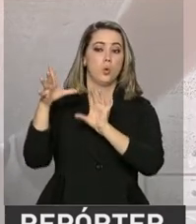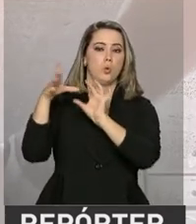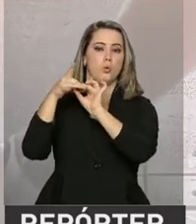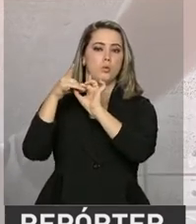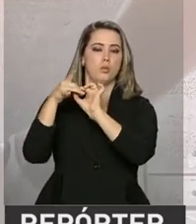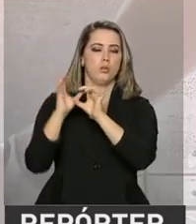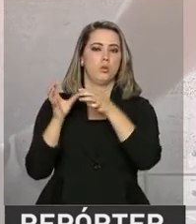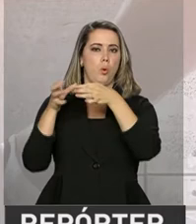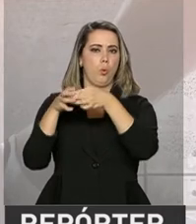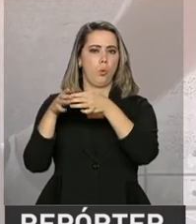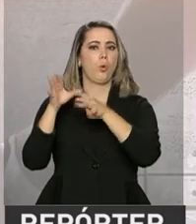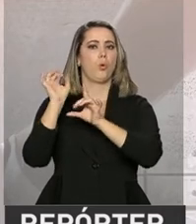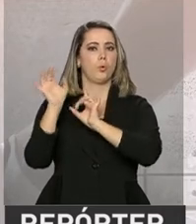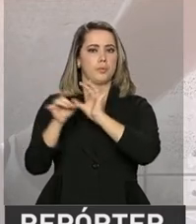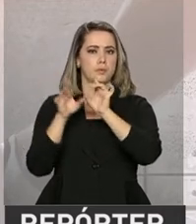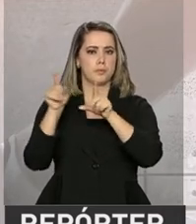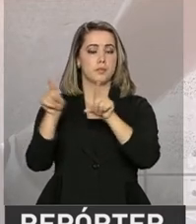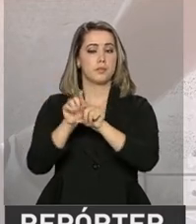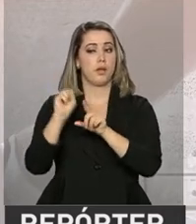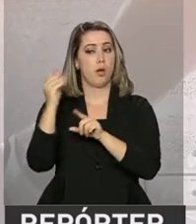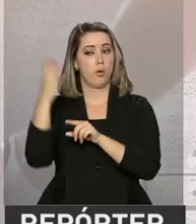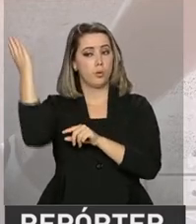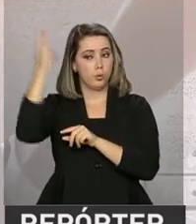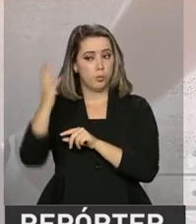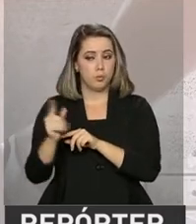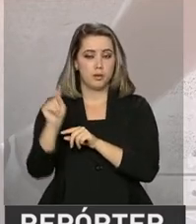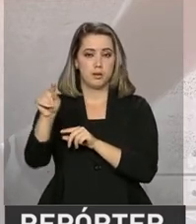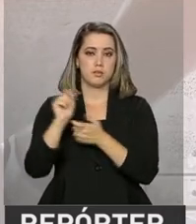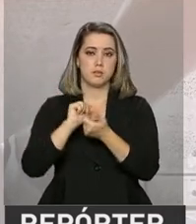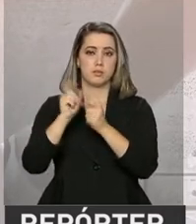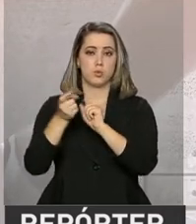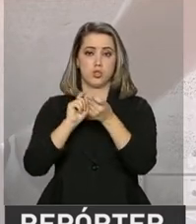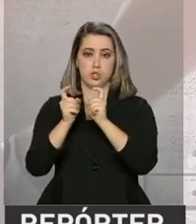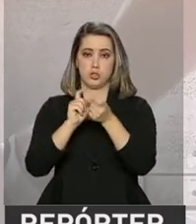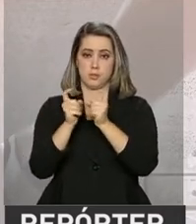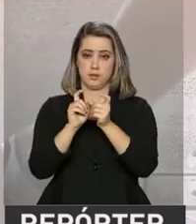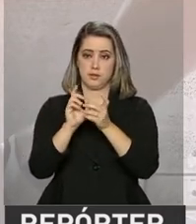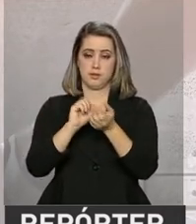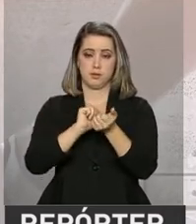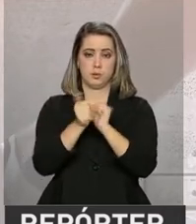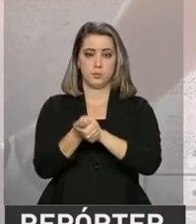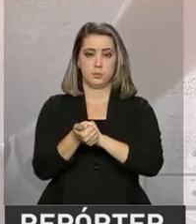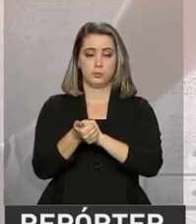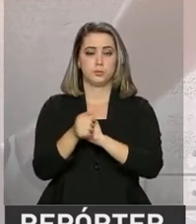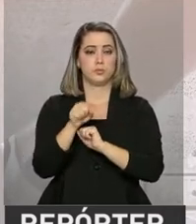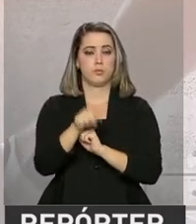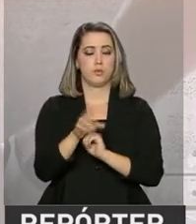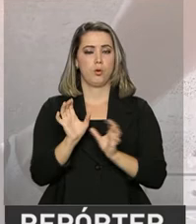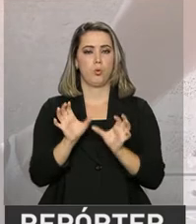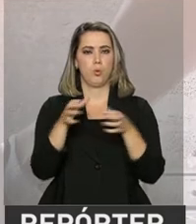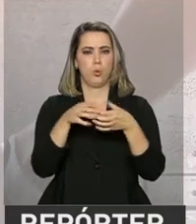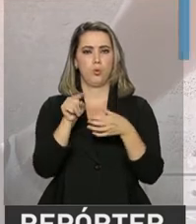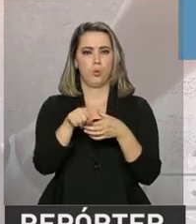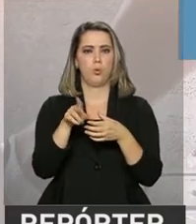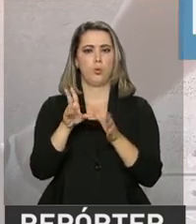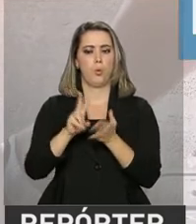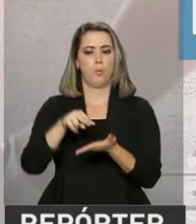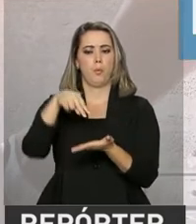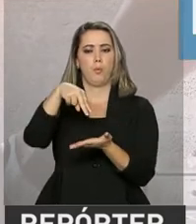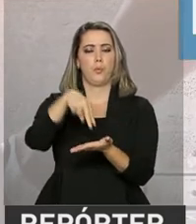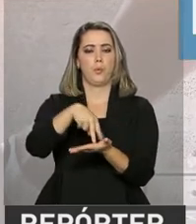ou alguma entidade nacional de administração do desporto os atletas da modalidade pódio